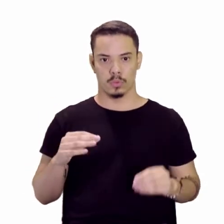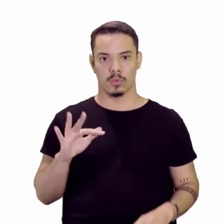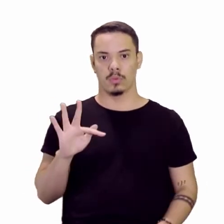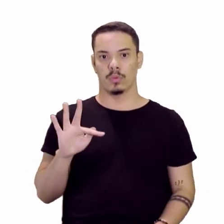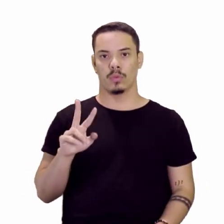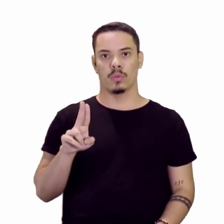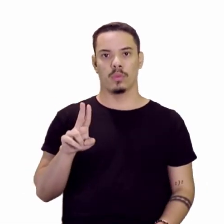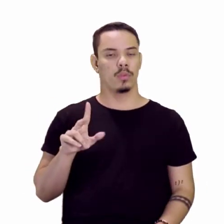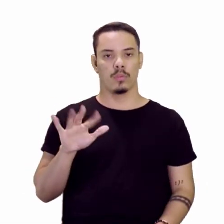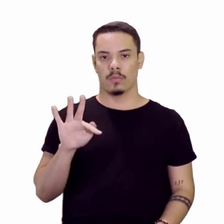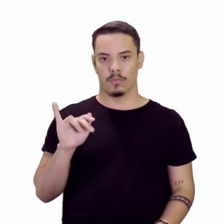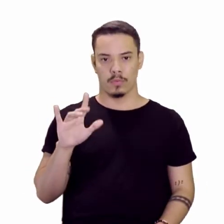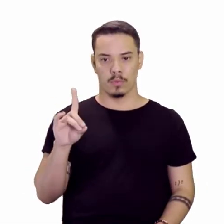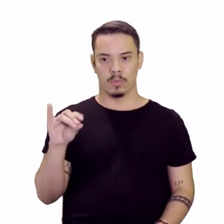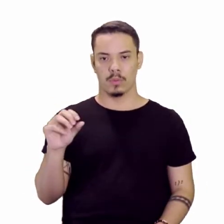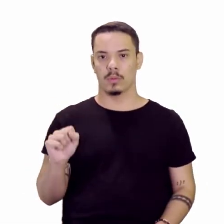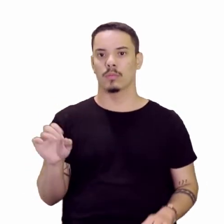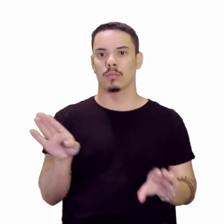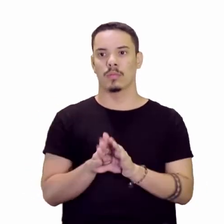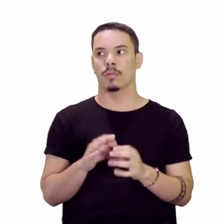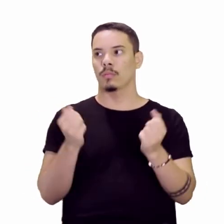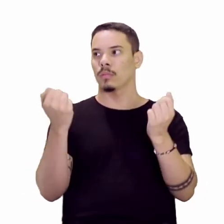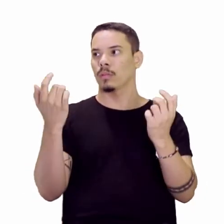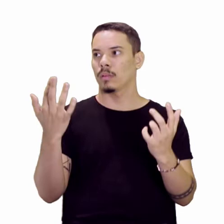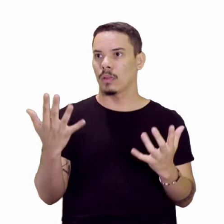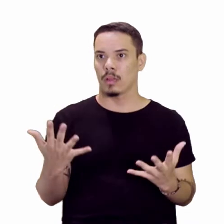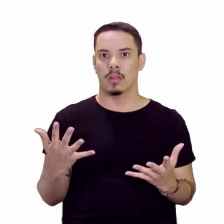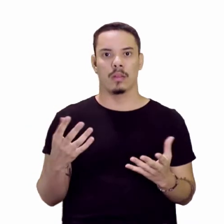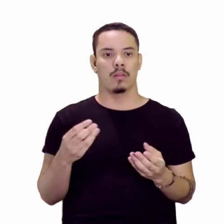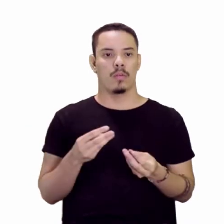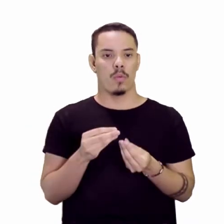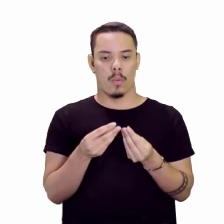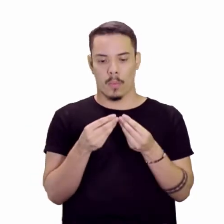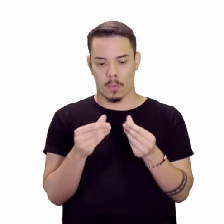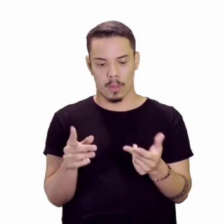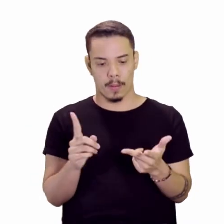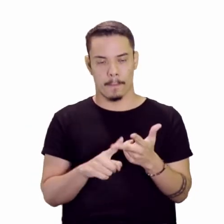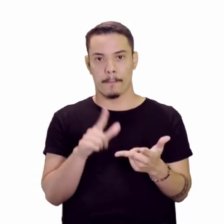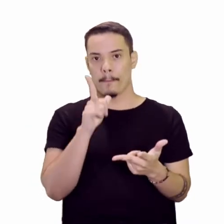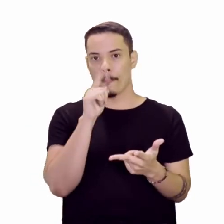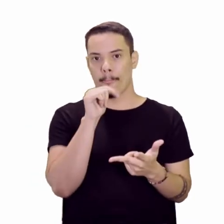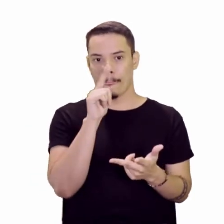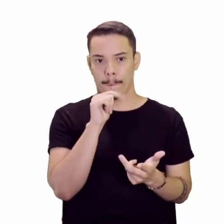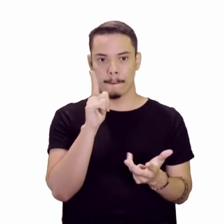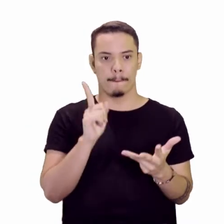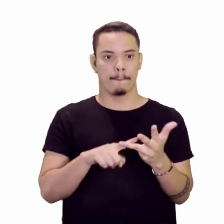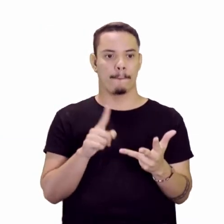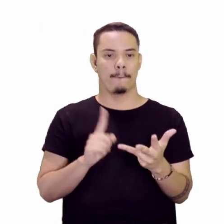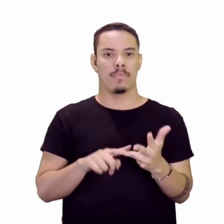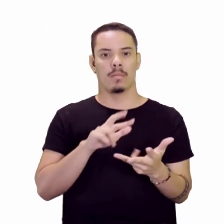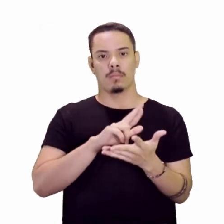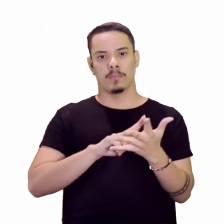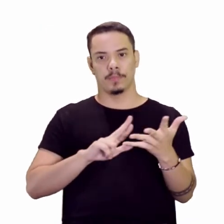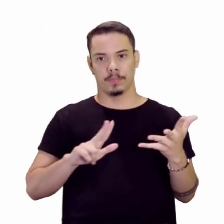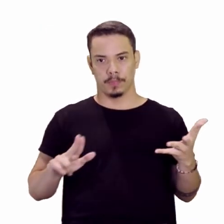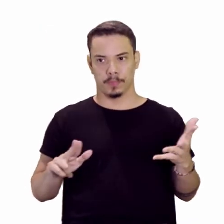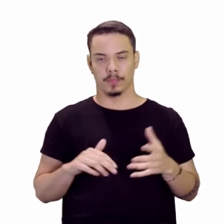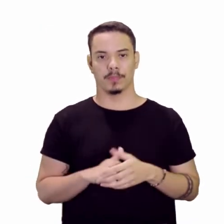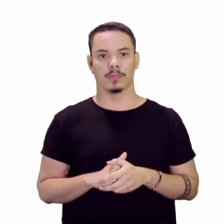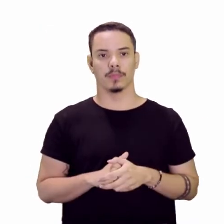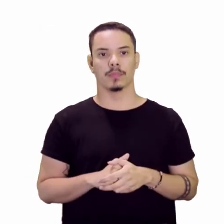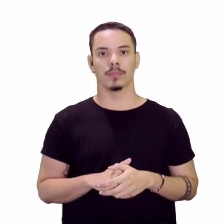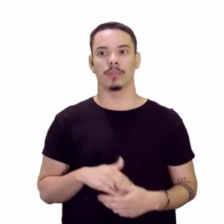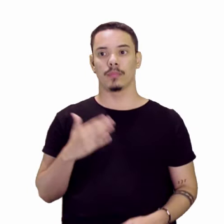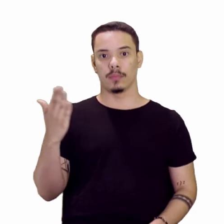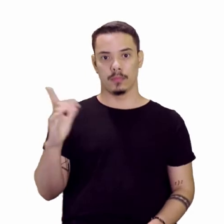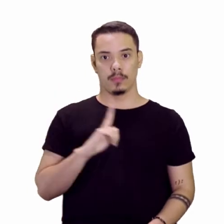fluidos. Justamente, até que nós vimos que neve, areia, né? Os líquidos água, geral, isso, os líquidos geral. E ali,